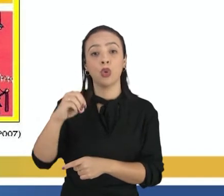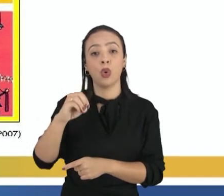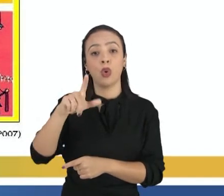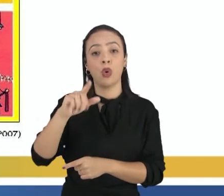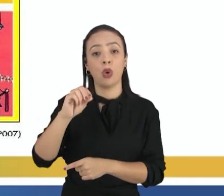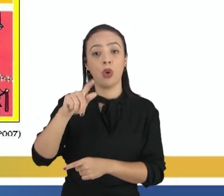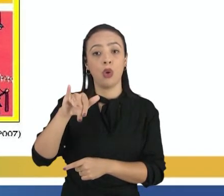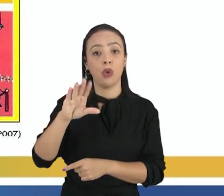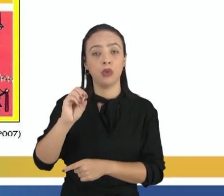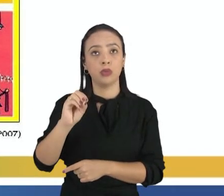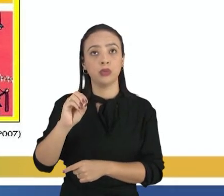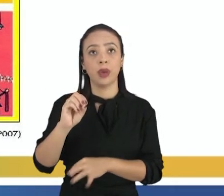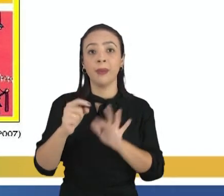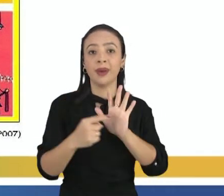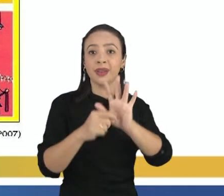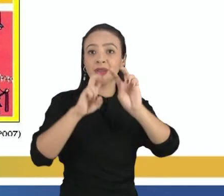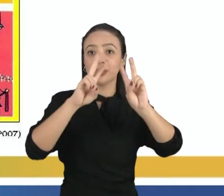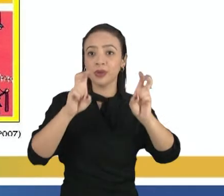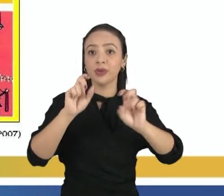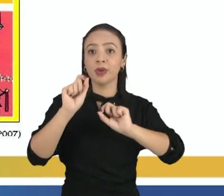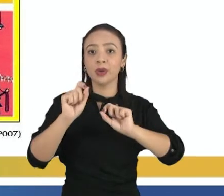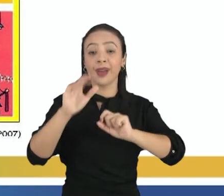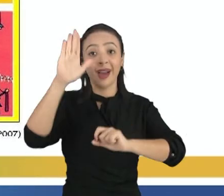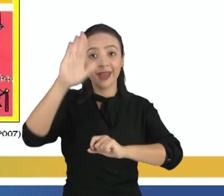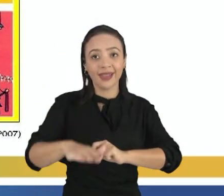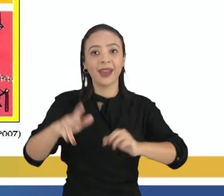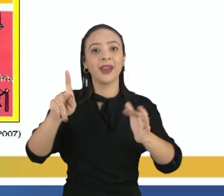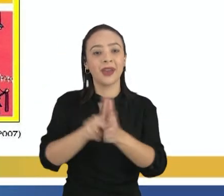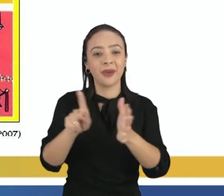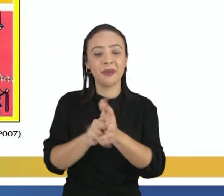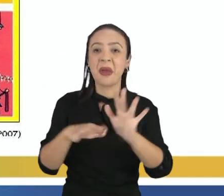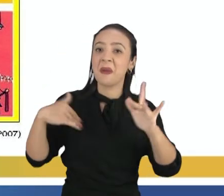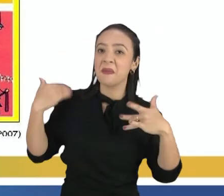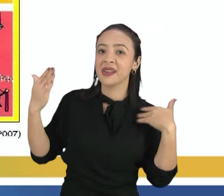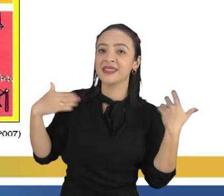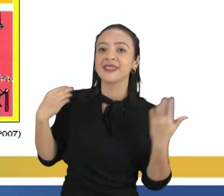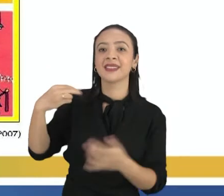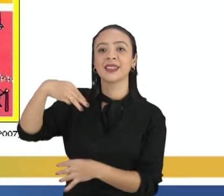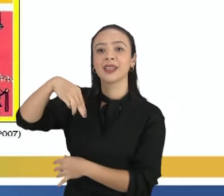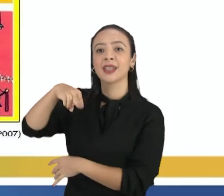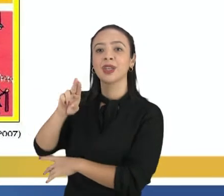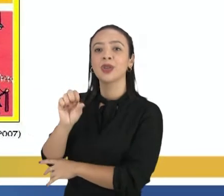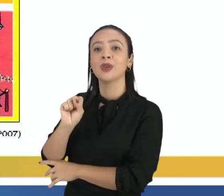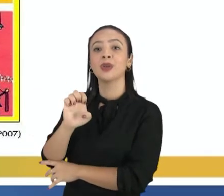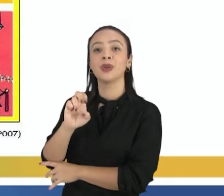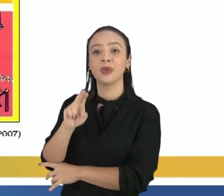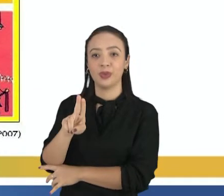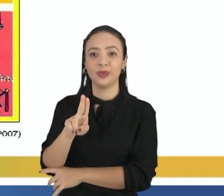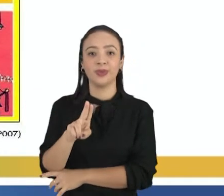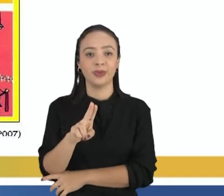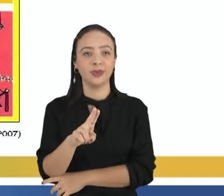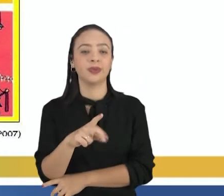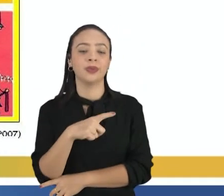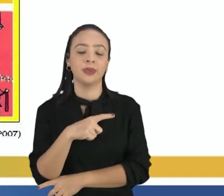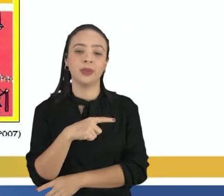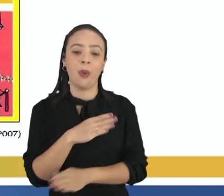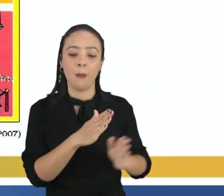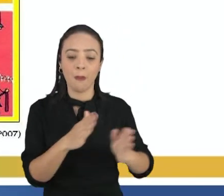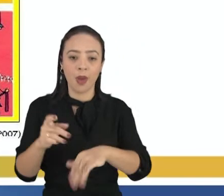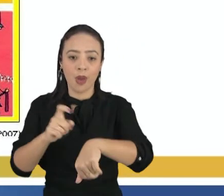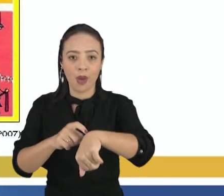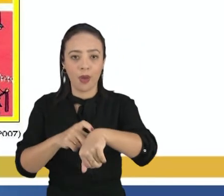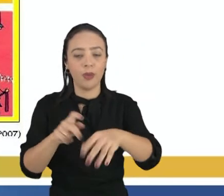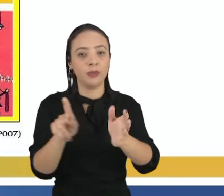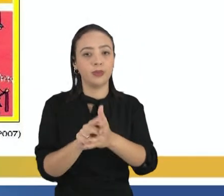título denuncia que se trata de uma tarde no museu. Então, foi um período ali determinado numa tarde.